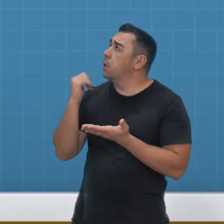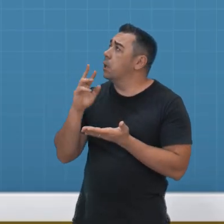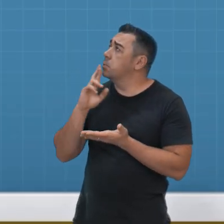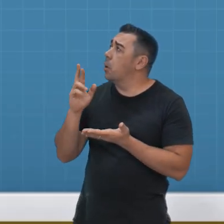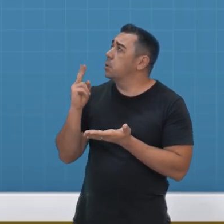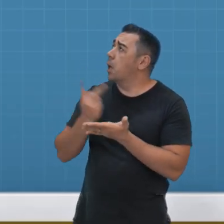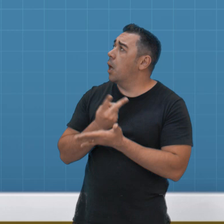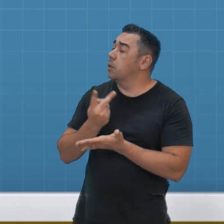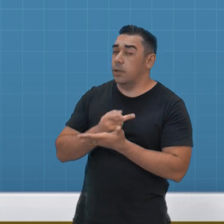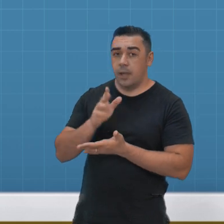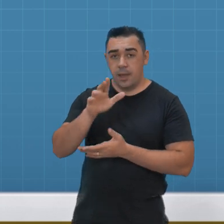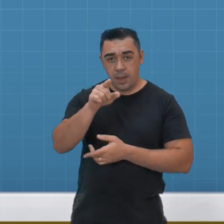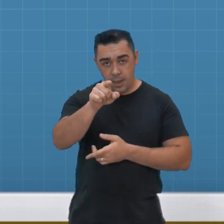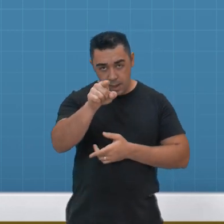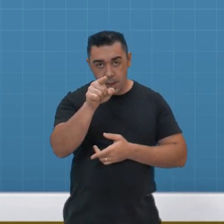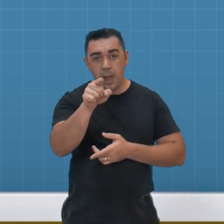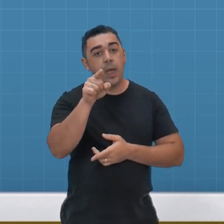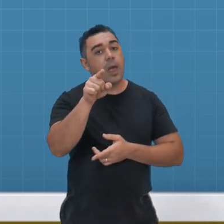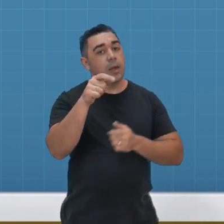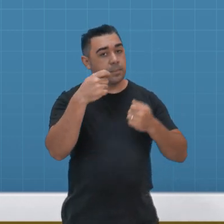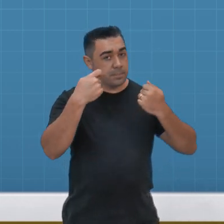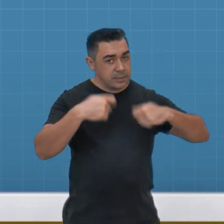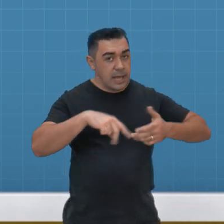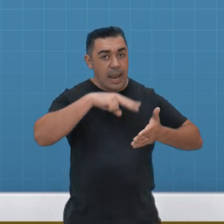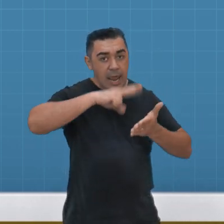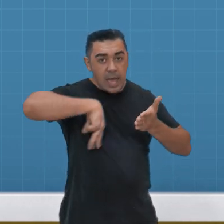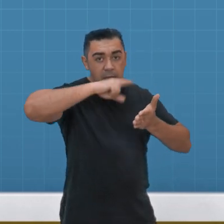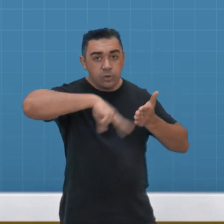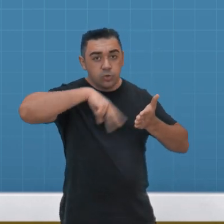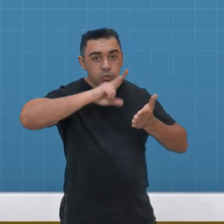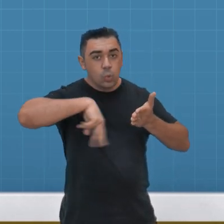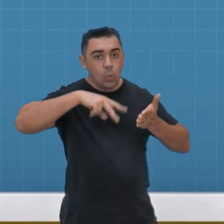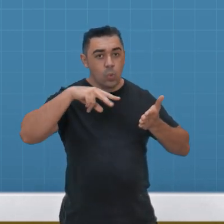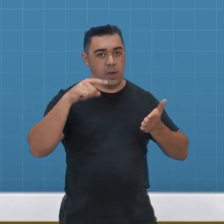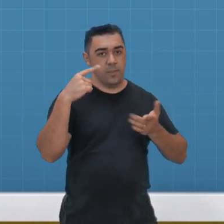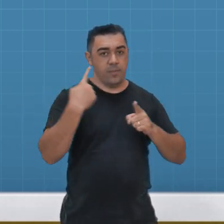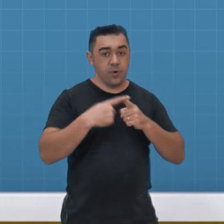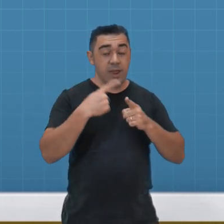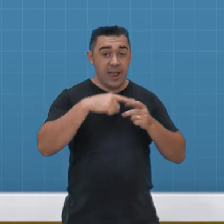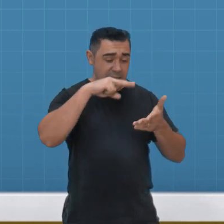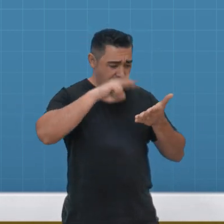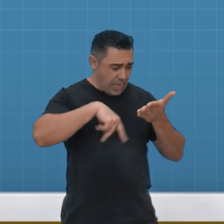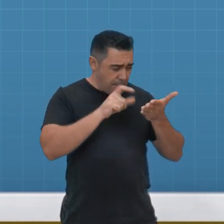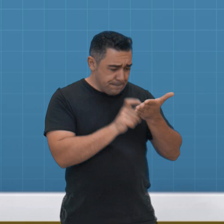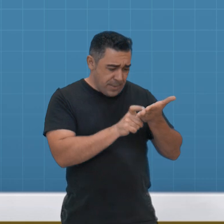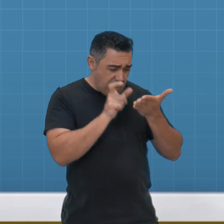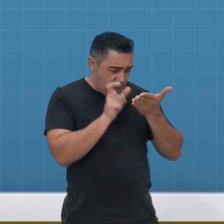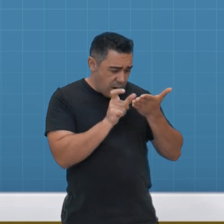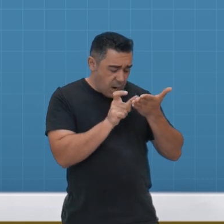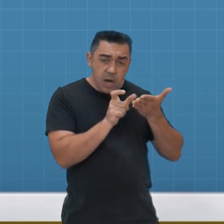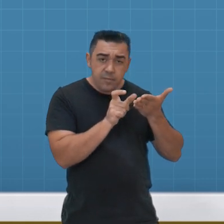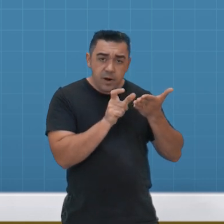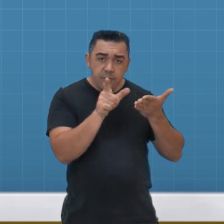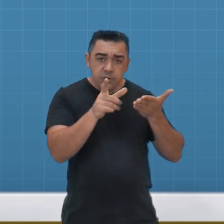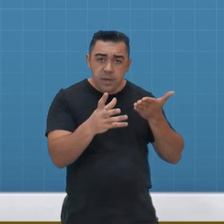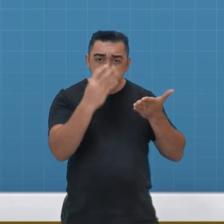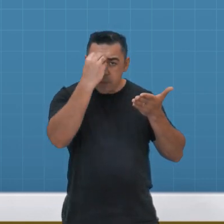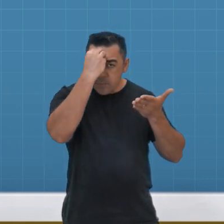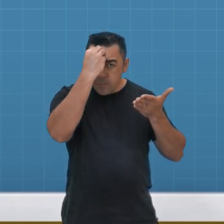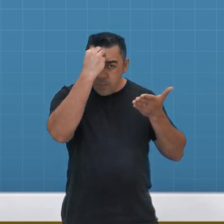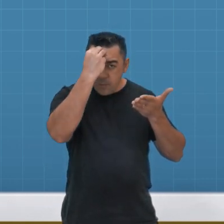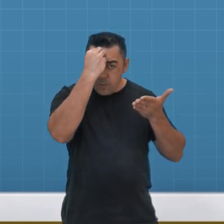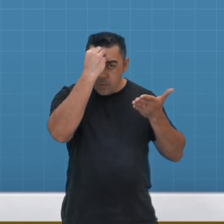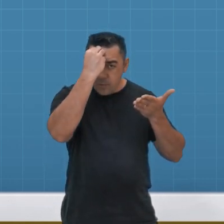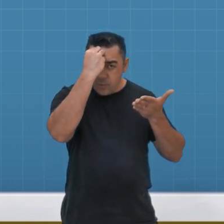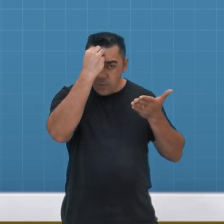é errado ou não é? É aí que você precisa da leitura, porque ler a palavra vai